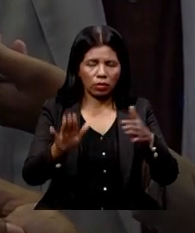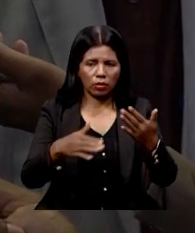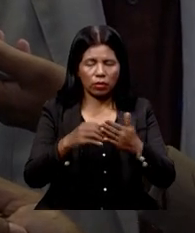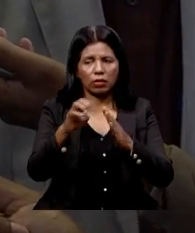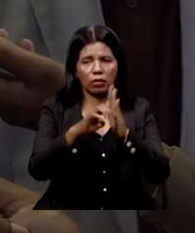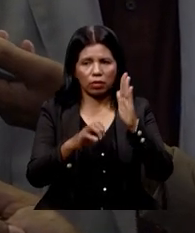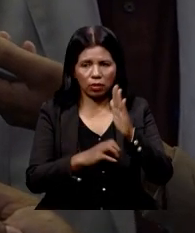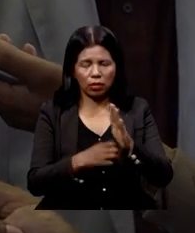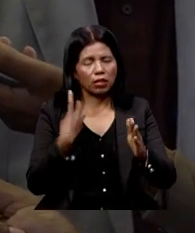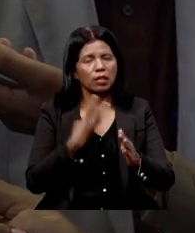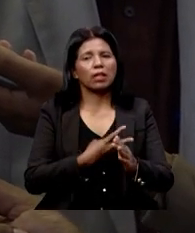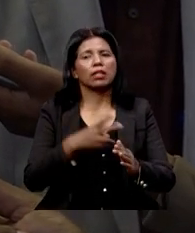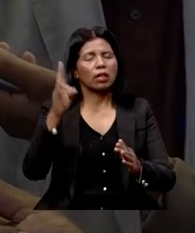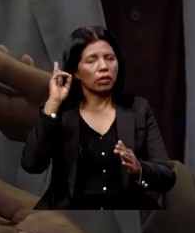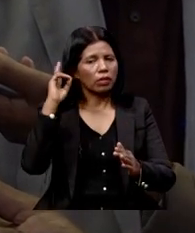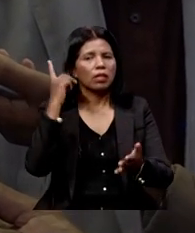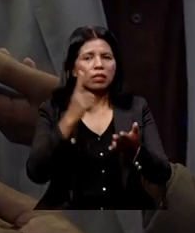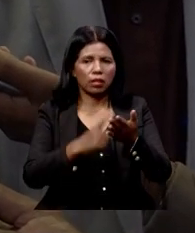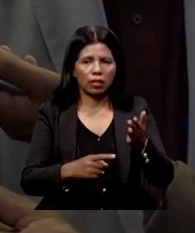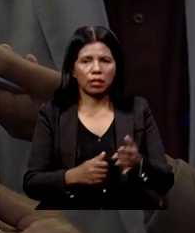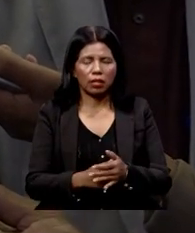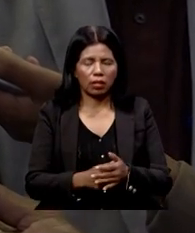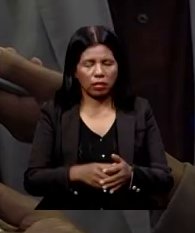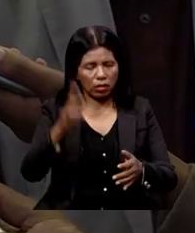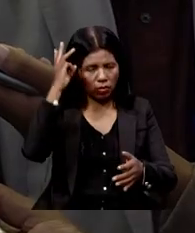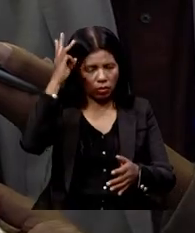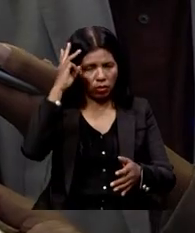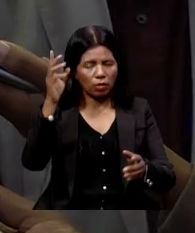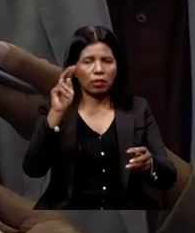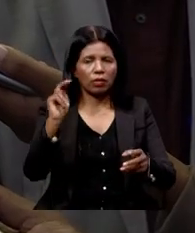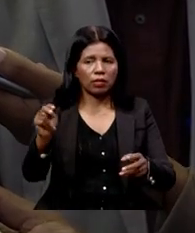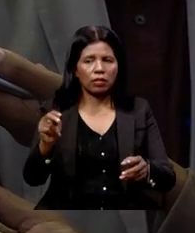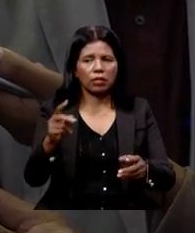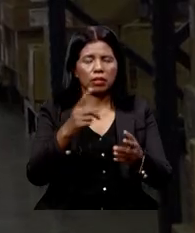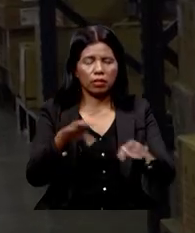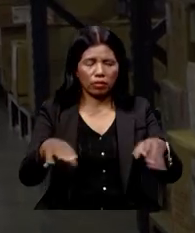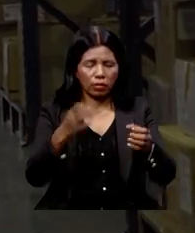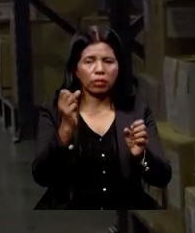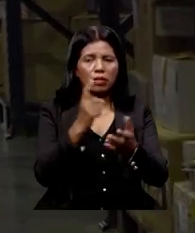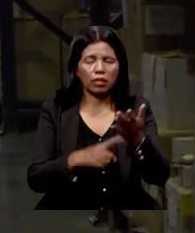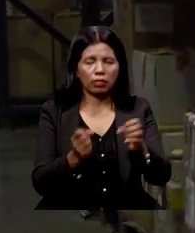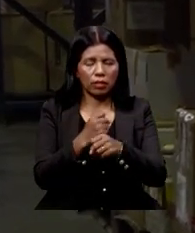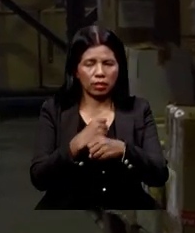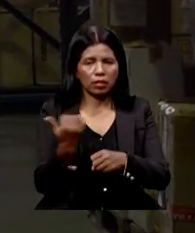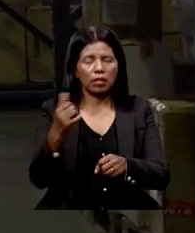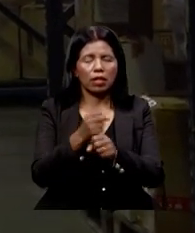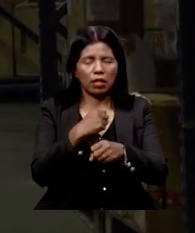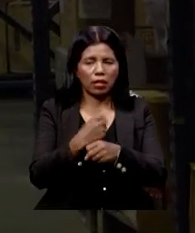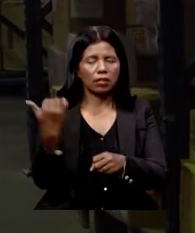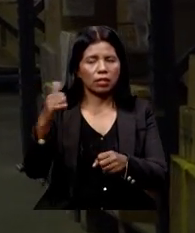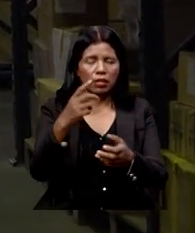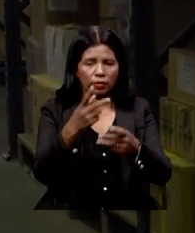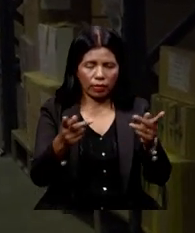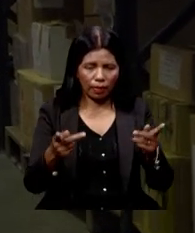executivo, pelo menos itarona sair uma sai preocupação sernia, sair uma serviço sair uma sirahlau e sernia fatin, né? Sim, atrás de